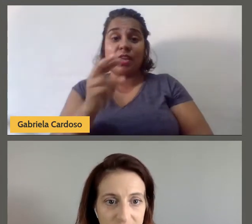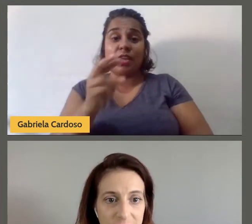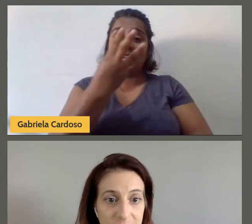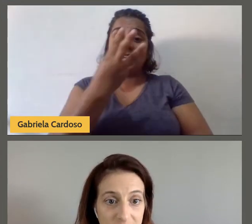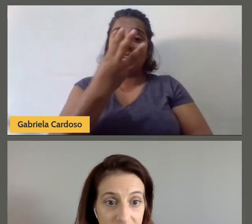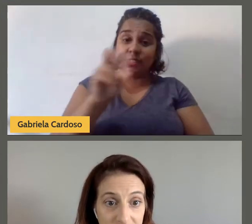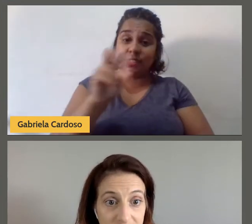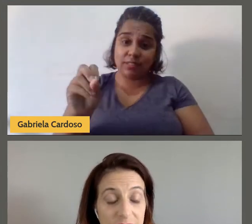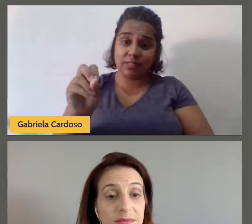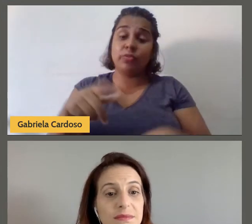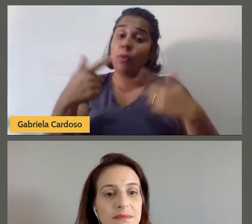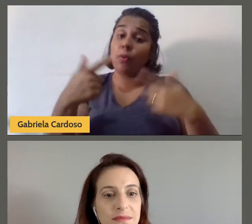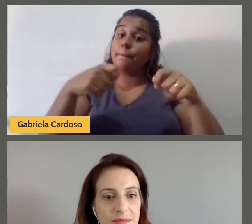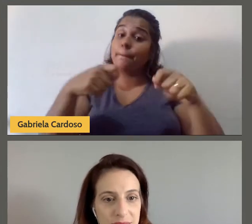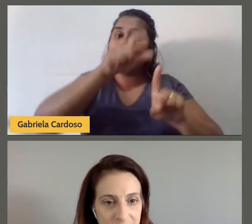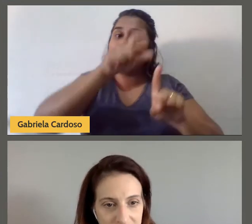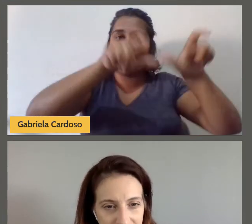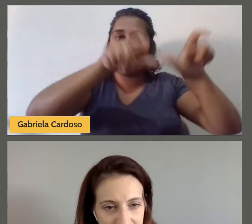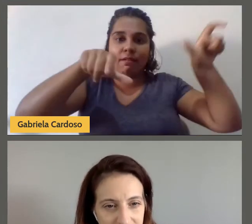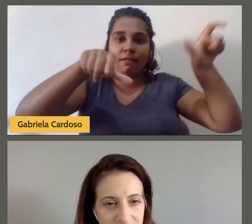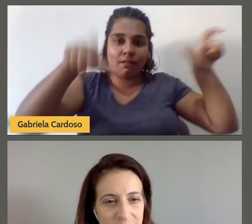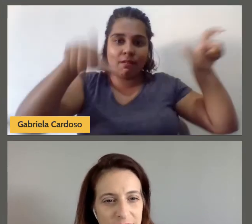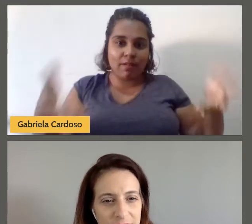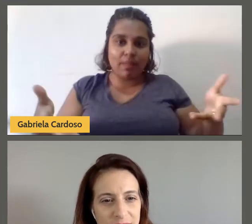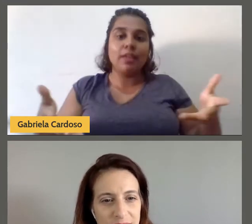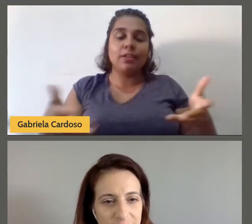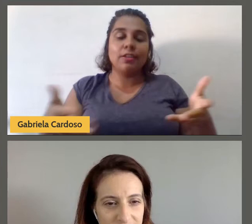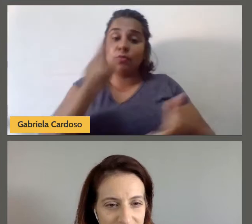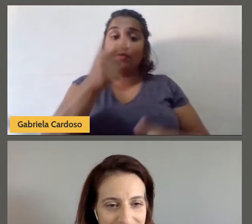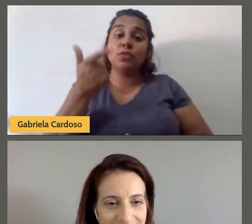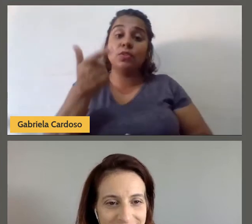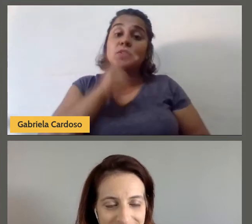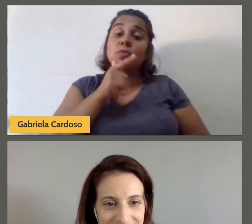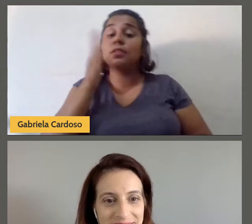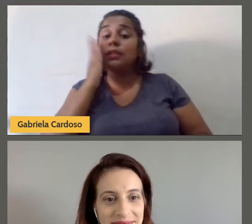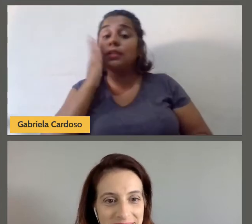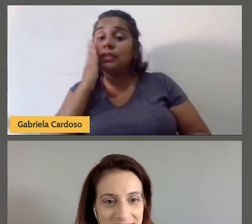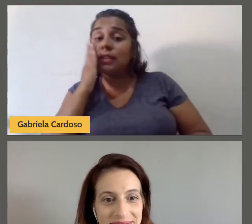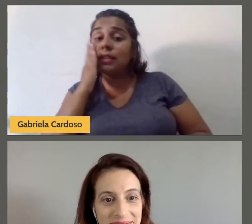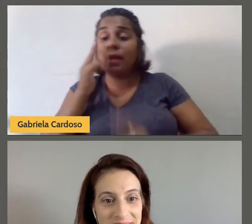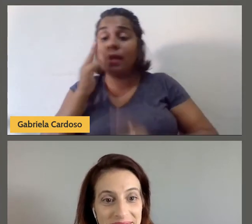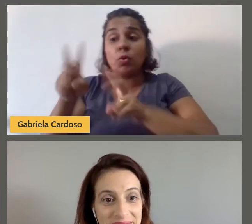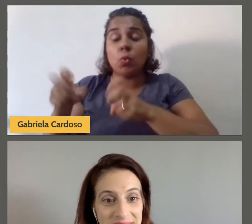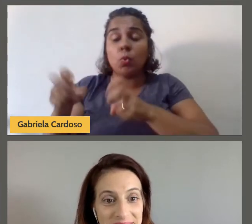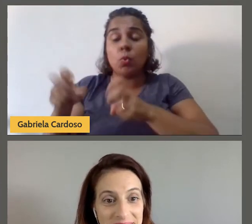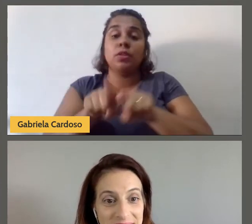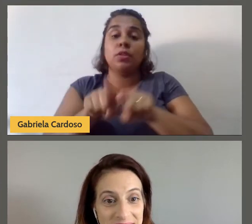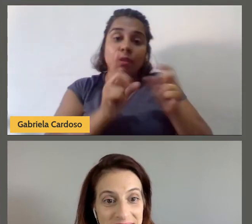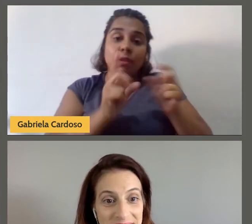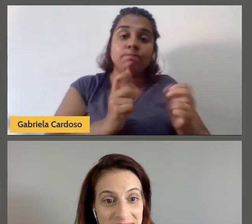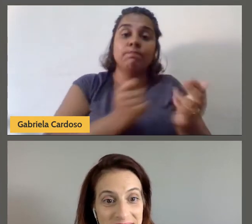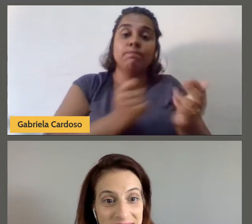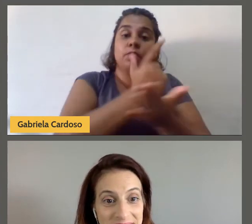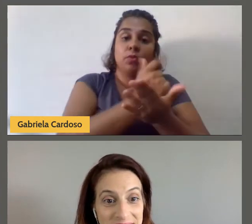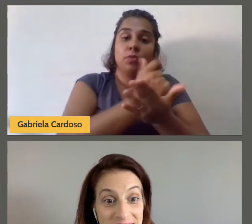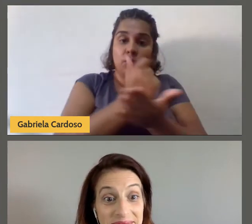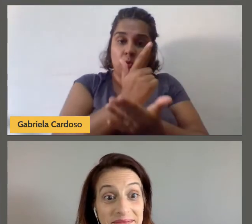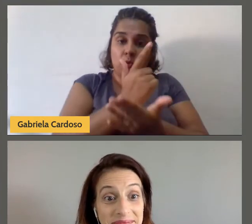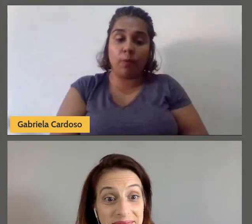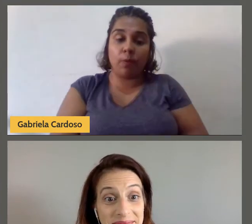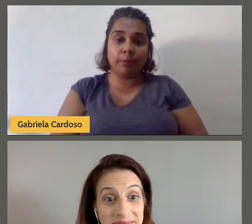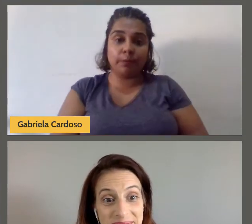de clientes para você, né, saber a diferença entre lucro, faturamento. E aí, depois do Raízes na Cozinha, ela teve